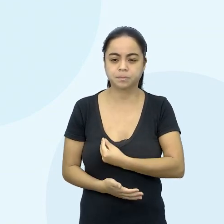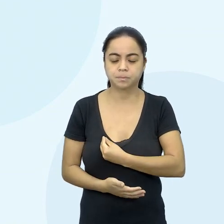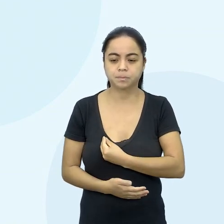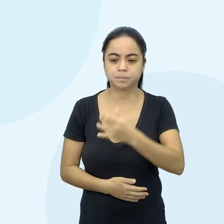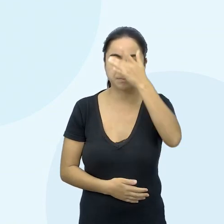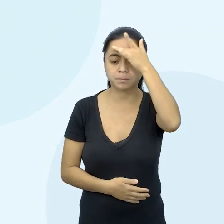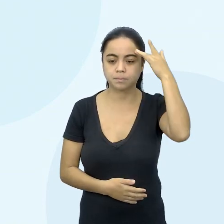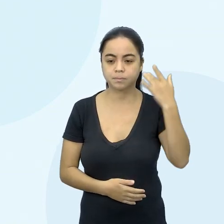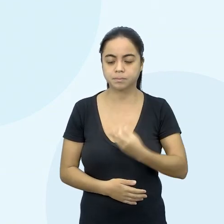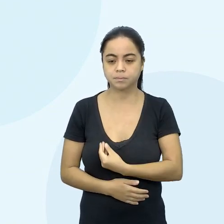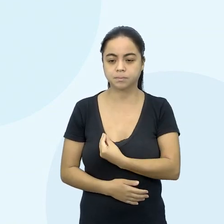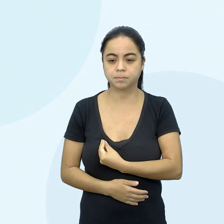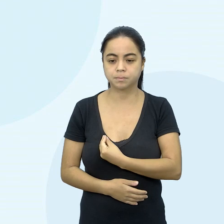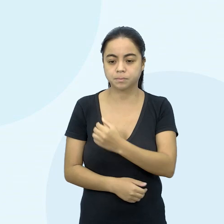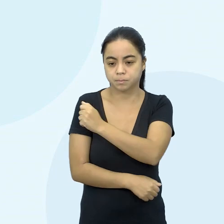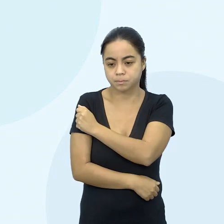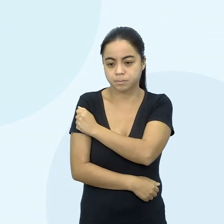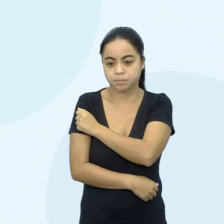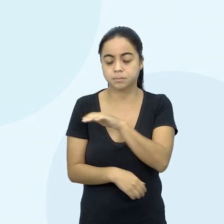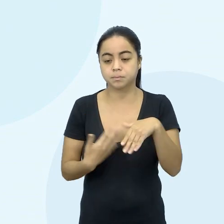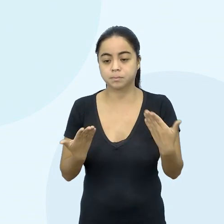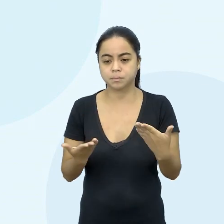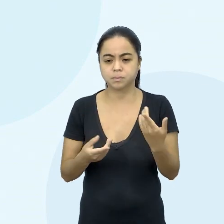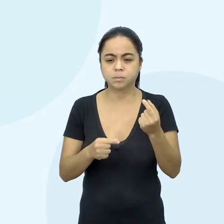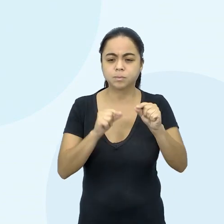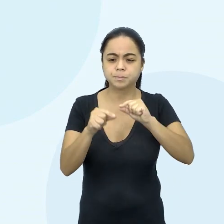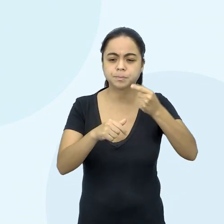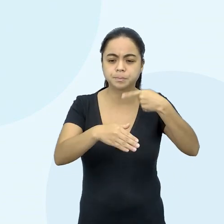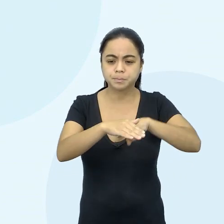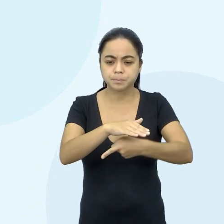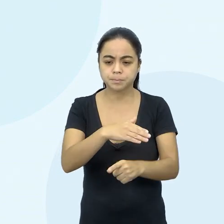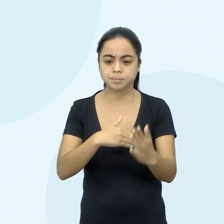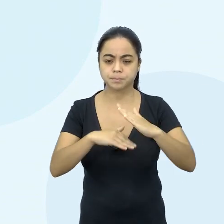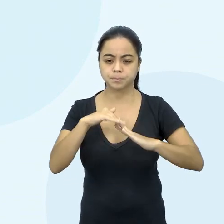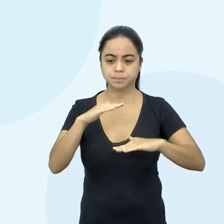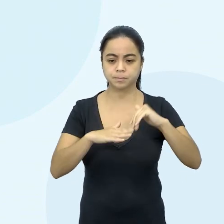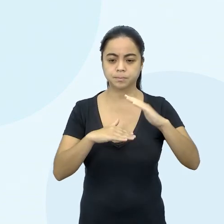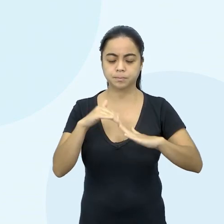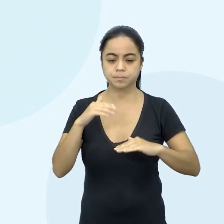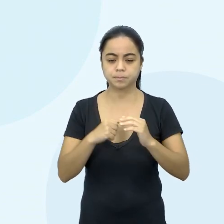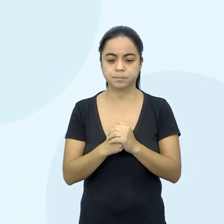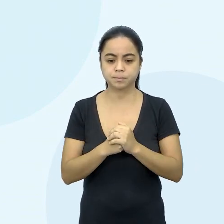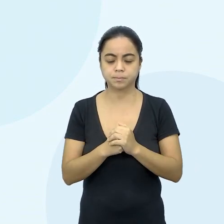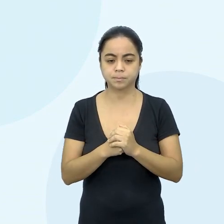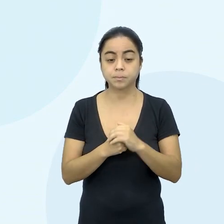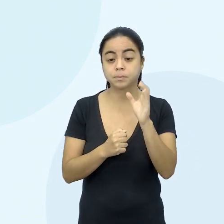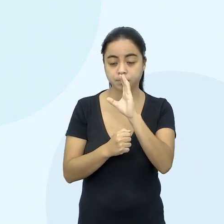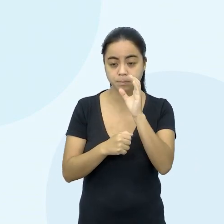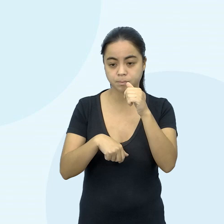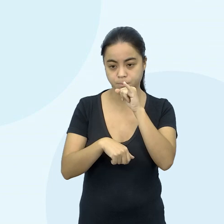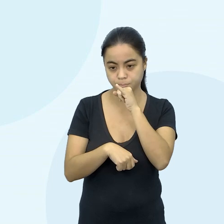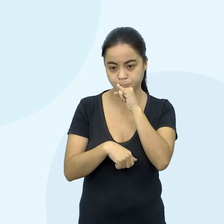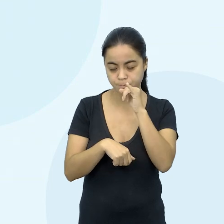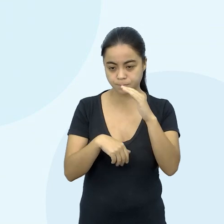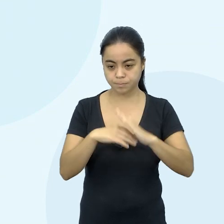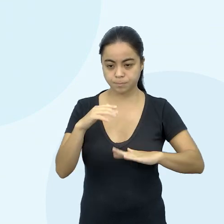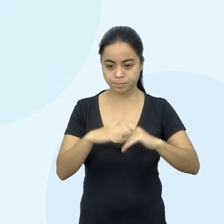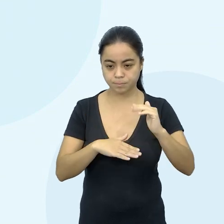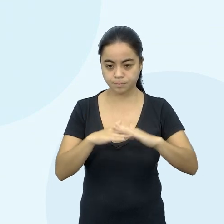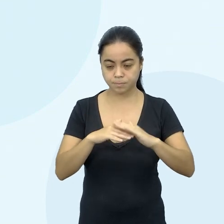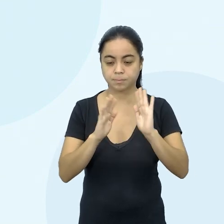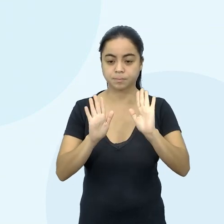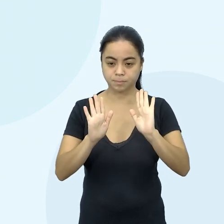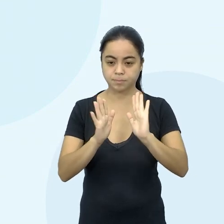vive. Mas e aí? O que é aprofundar uma habilidade? A gente já vai fazer um exemplo na prática disso,